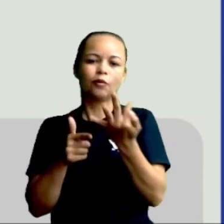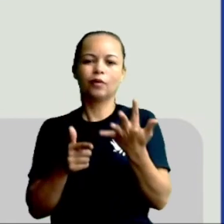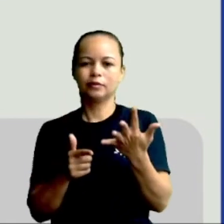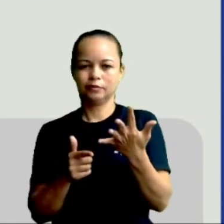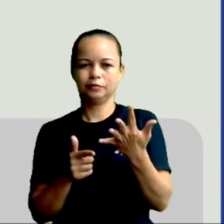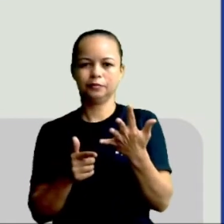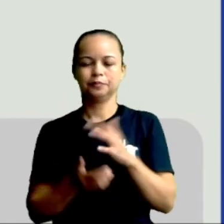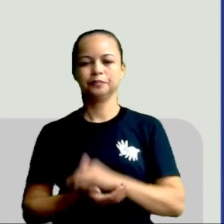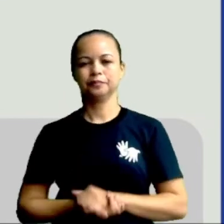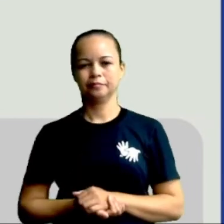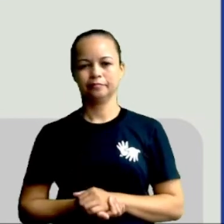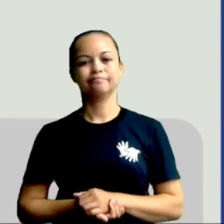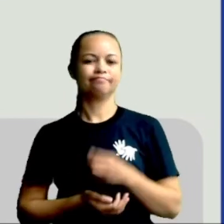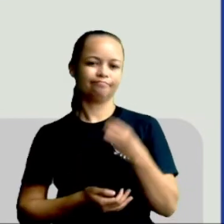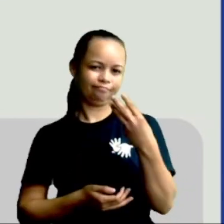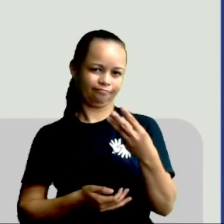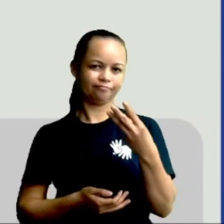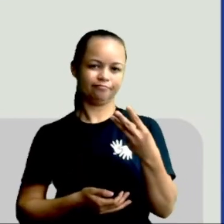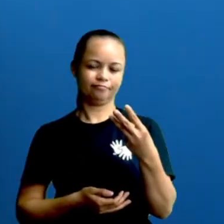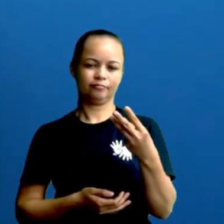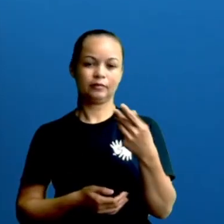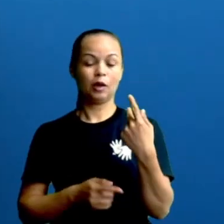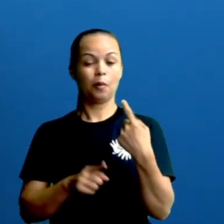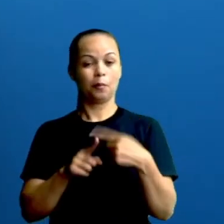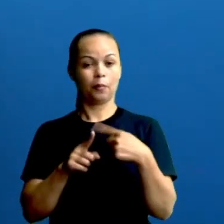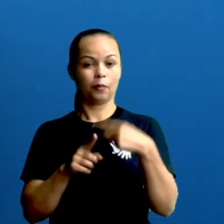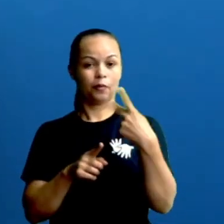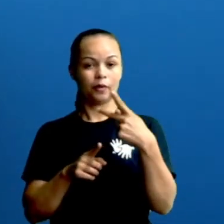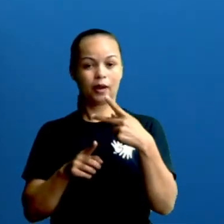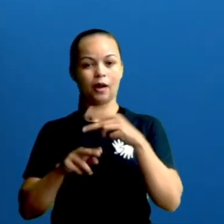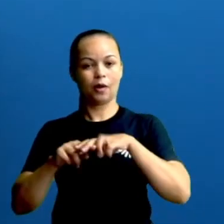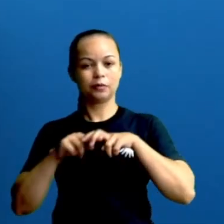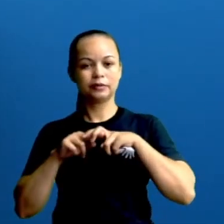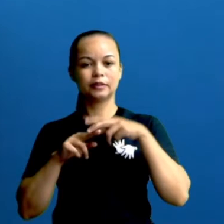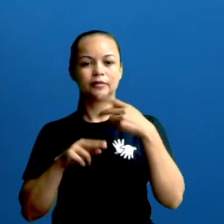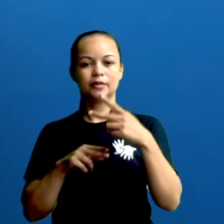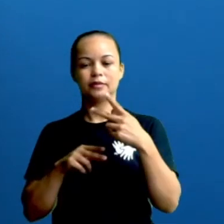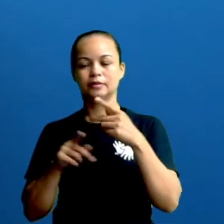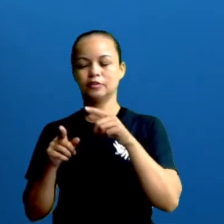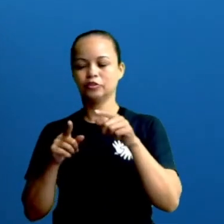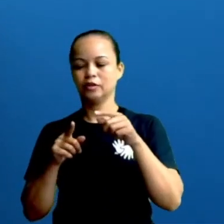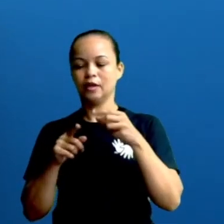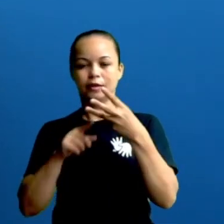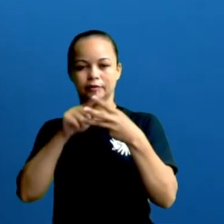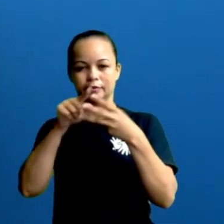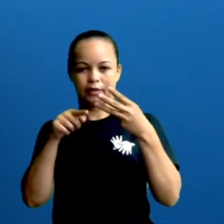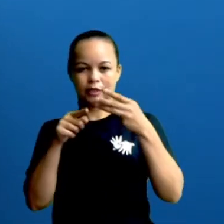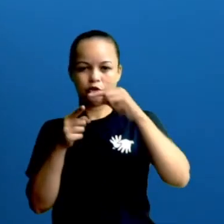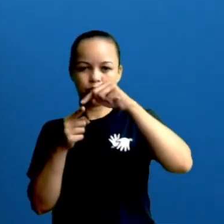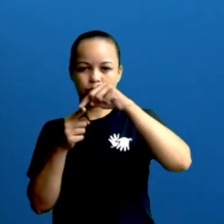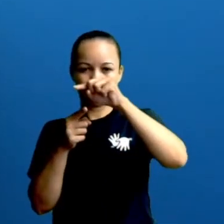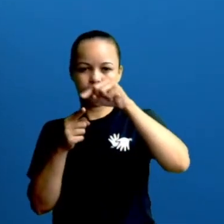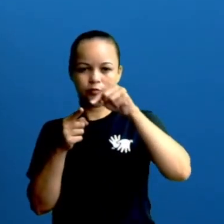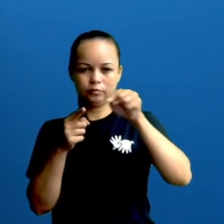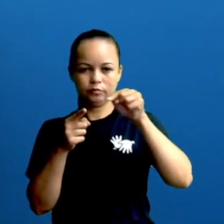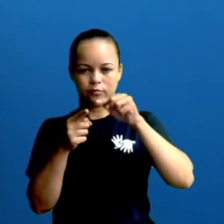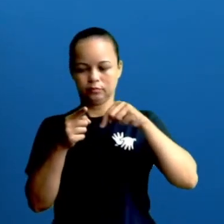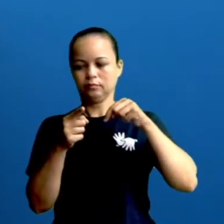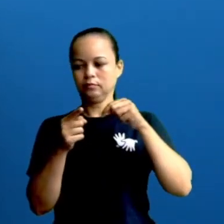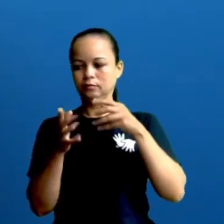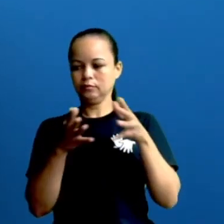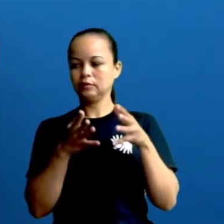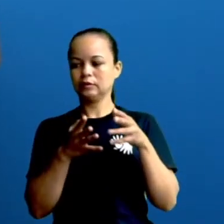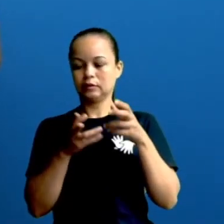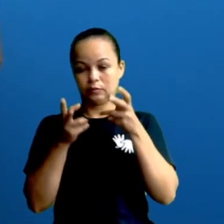partes? Em 3, por causa desses 3 tracinhos, ó. 1, 2, 3, olha a circunferência em